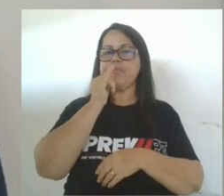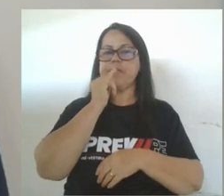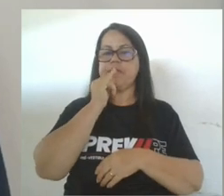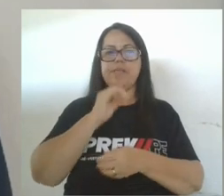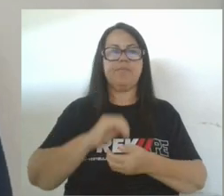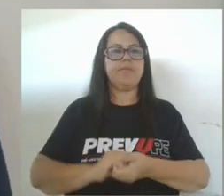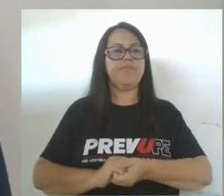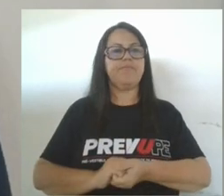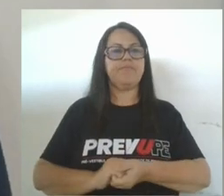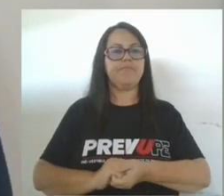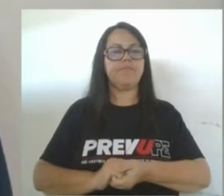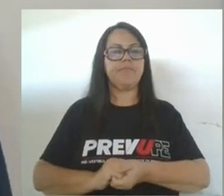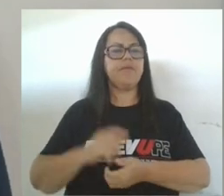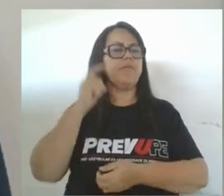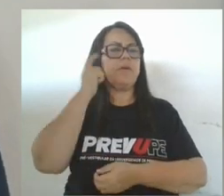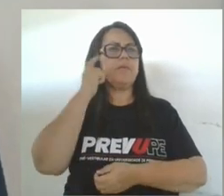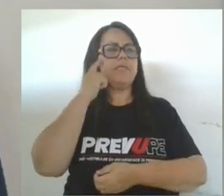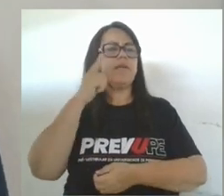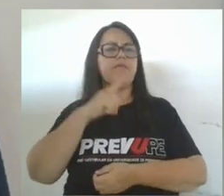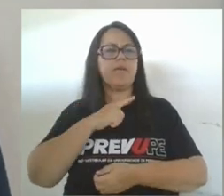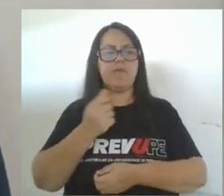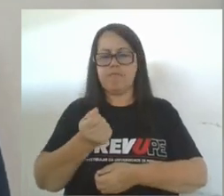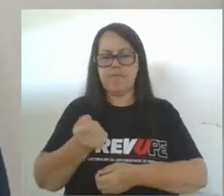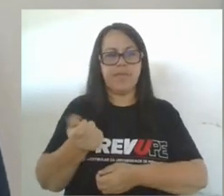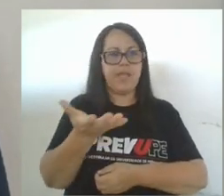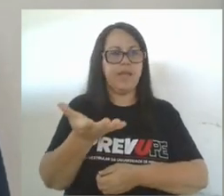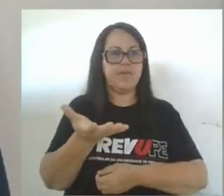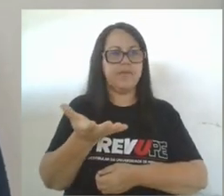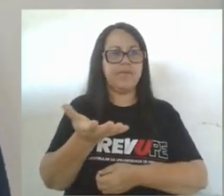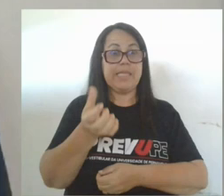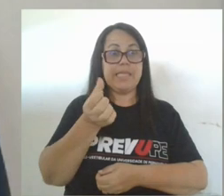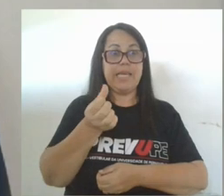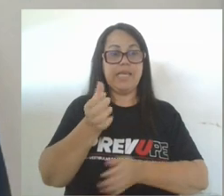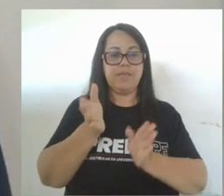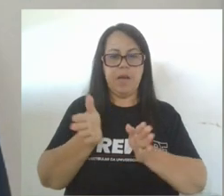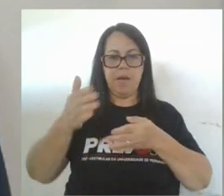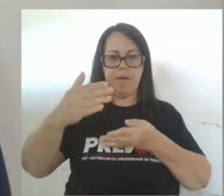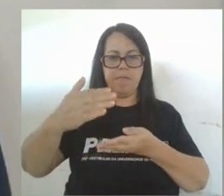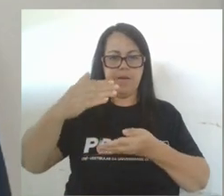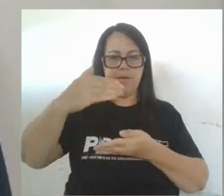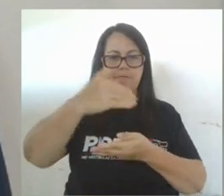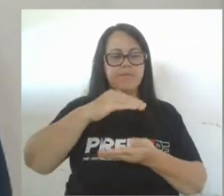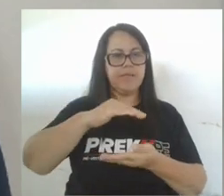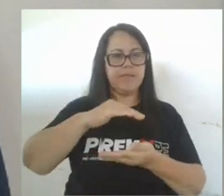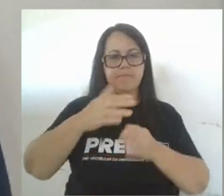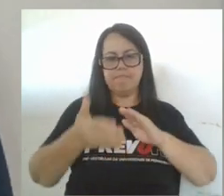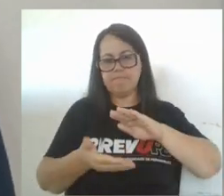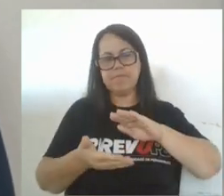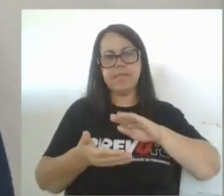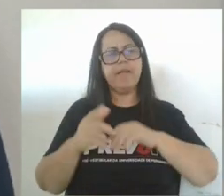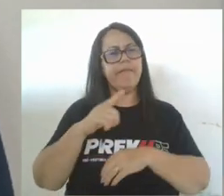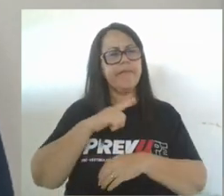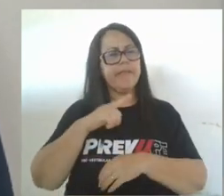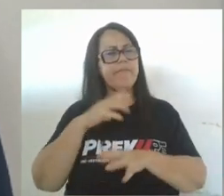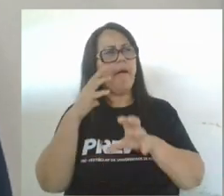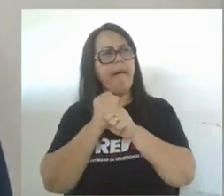exemplo. Suponha que temos um dado de seis faces e queremos calcular a probabilidade